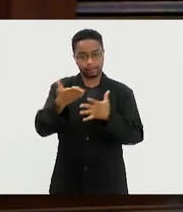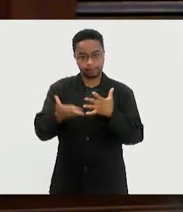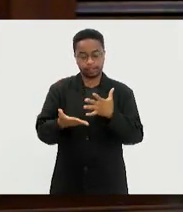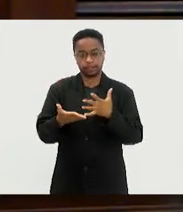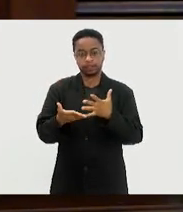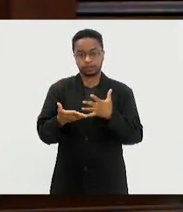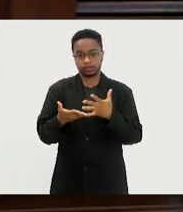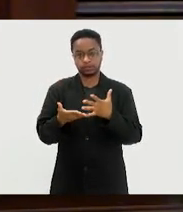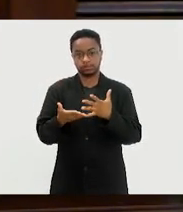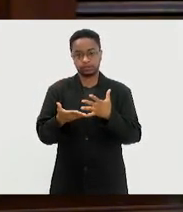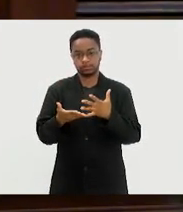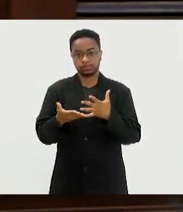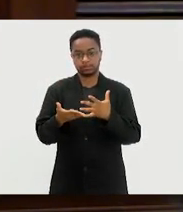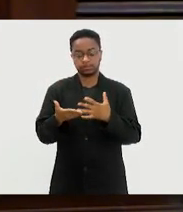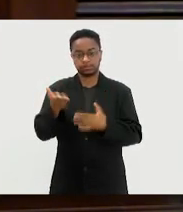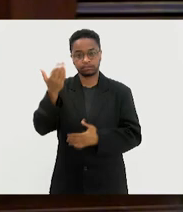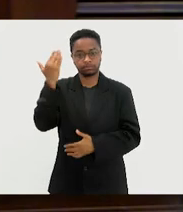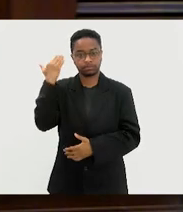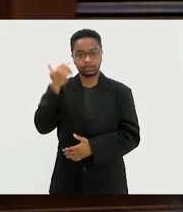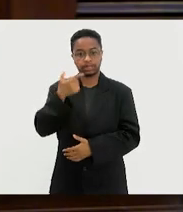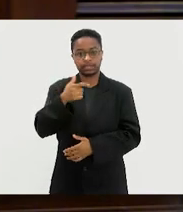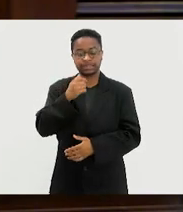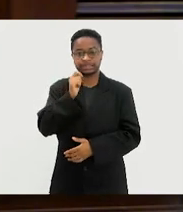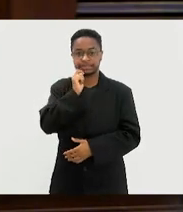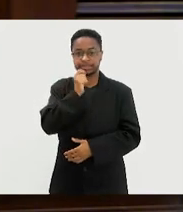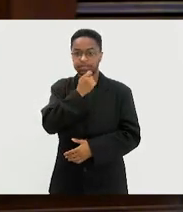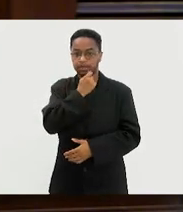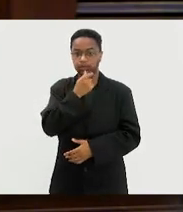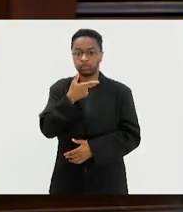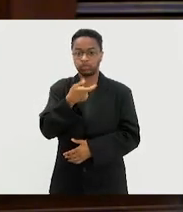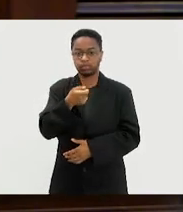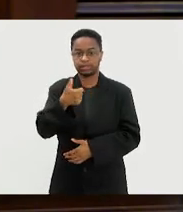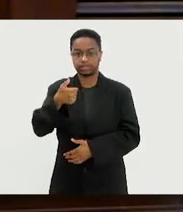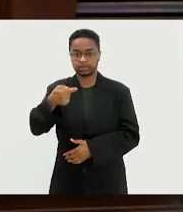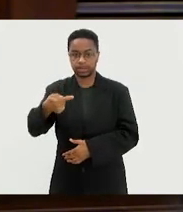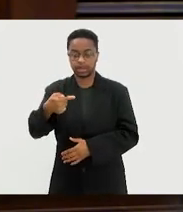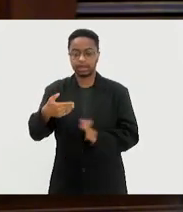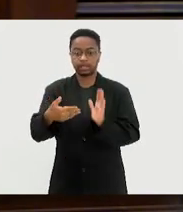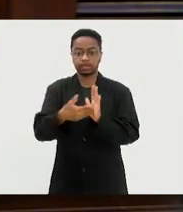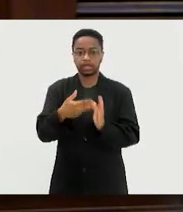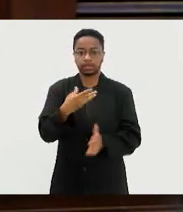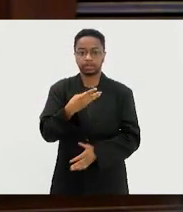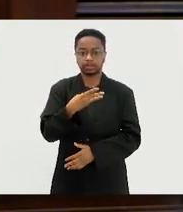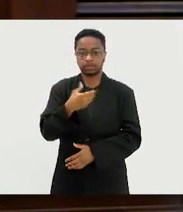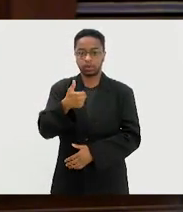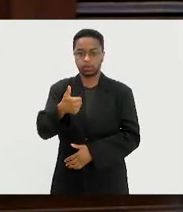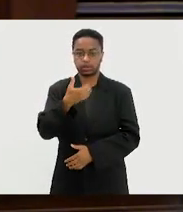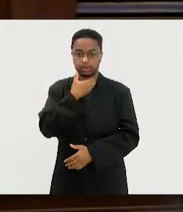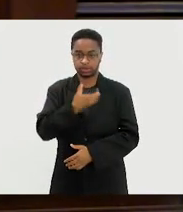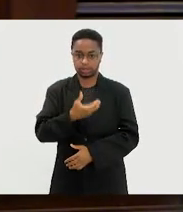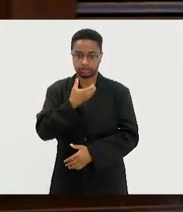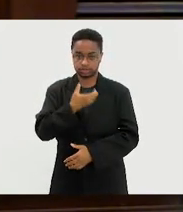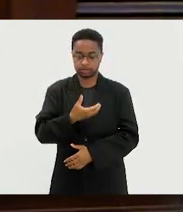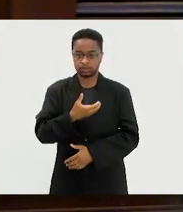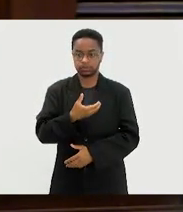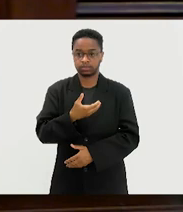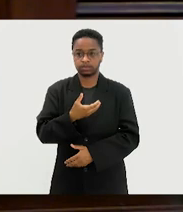salarial, de setembro de 17 a 31 de dezembro de